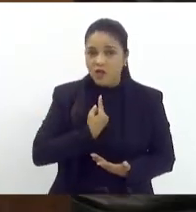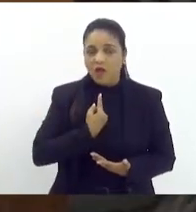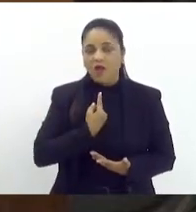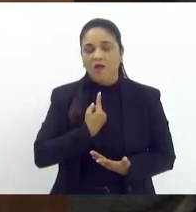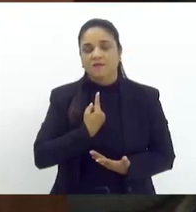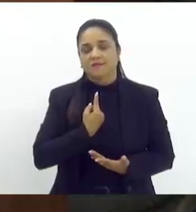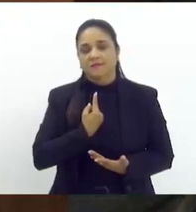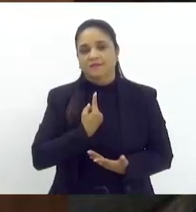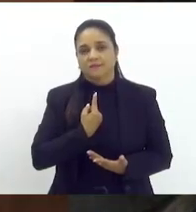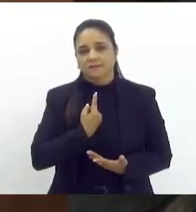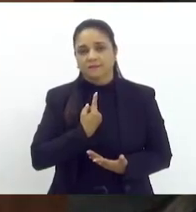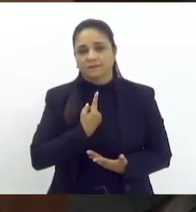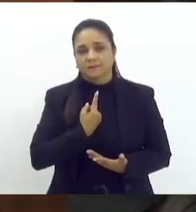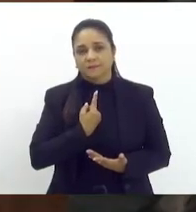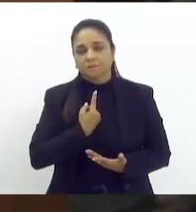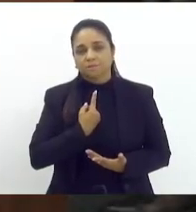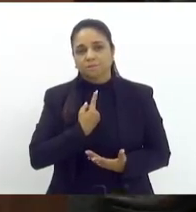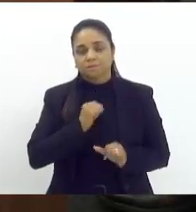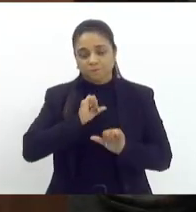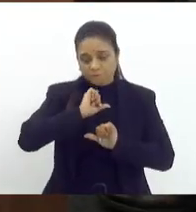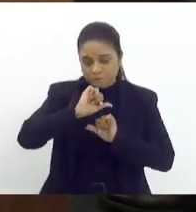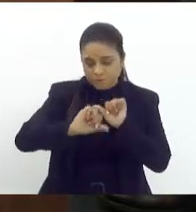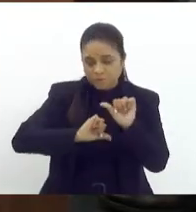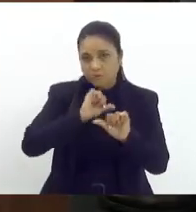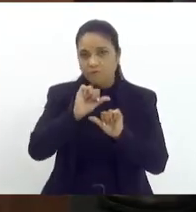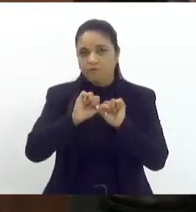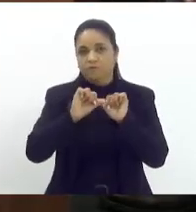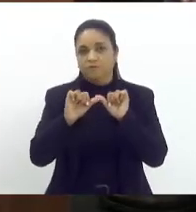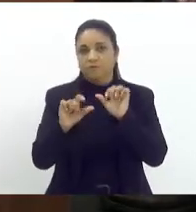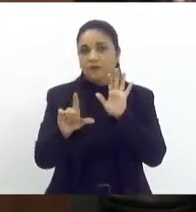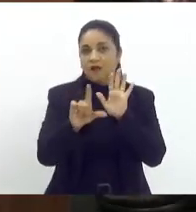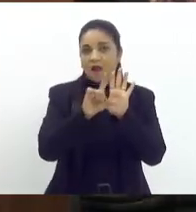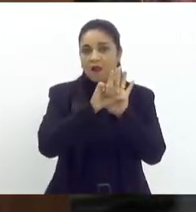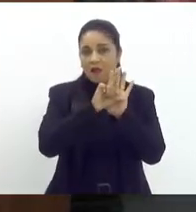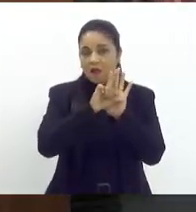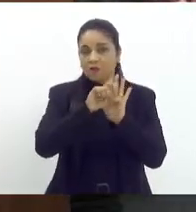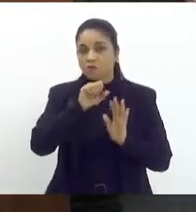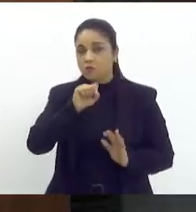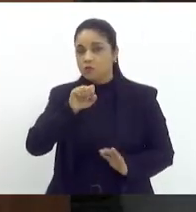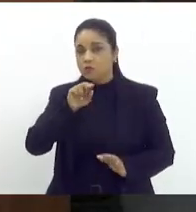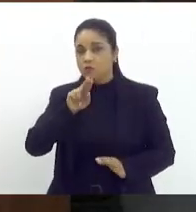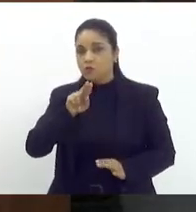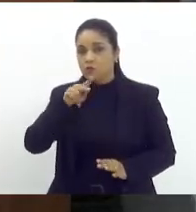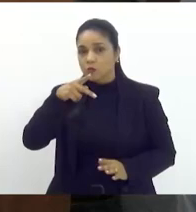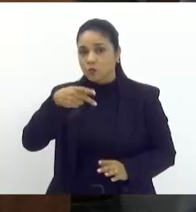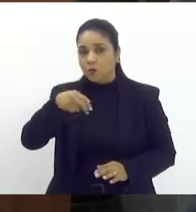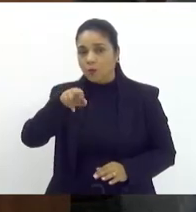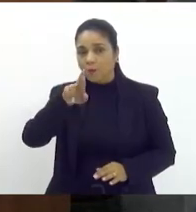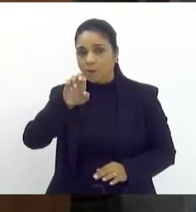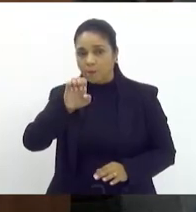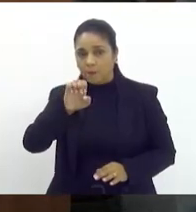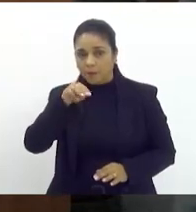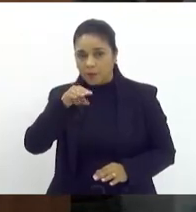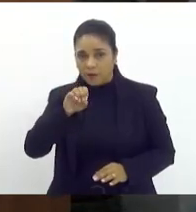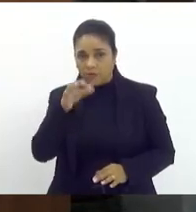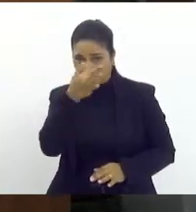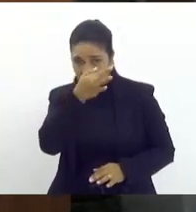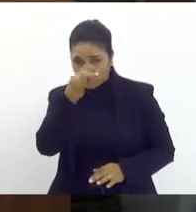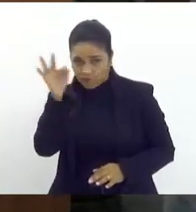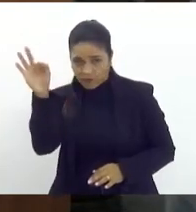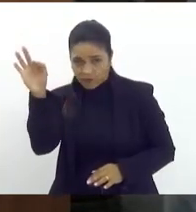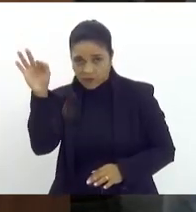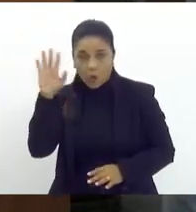Presidente transformando em lei o que o Supremo Tribunal Federal decidiu ou seja